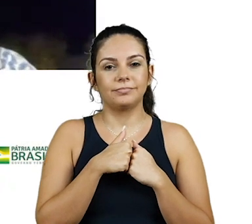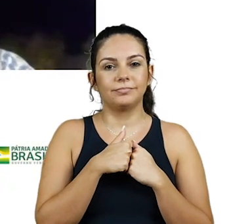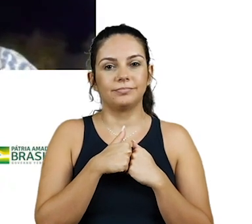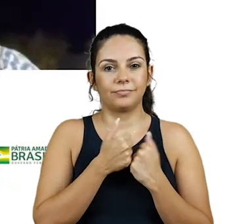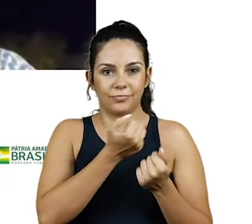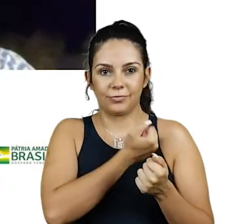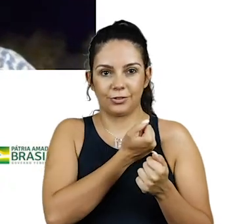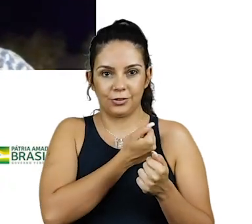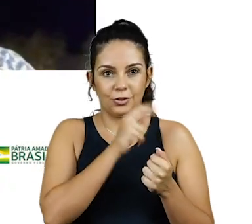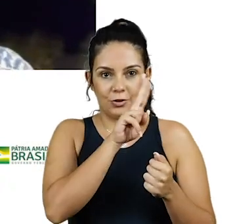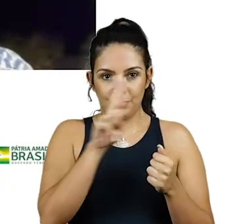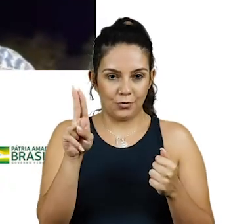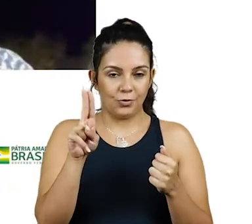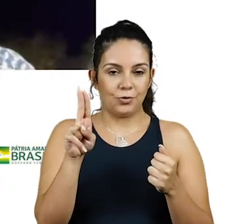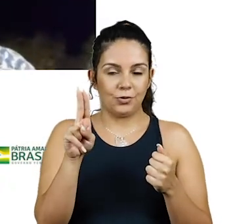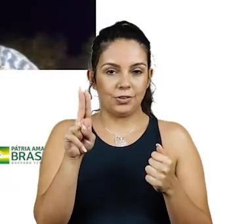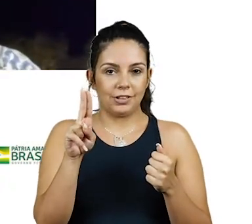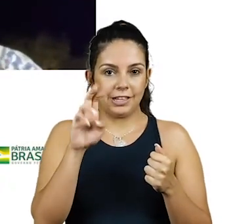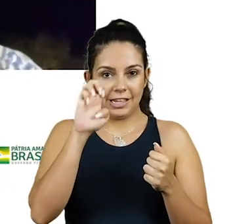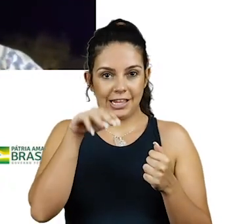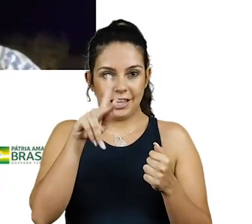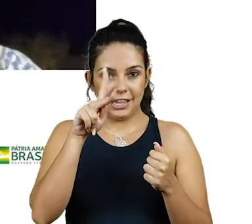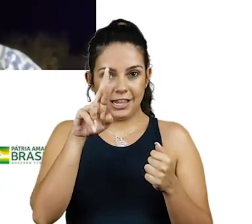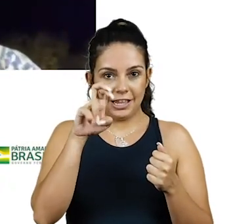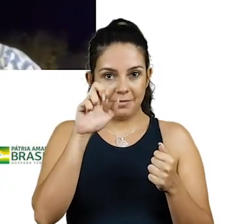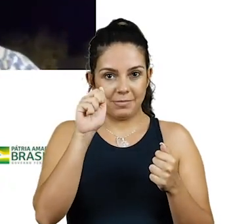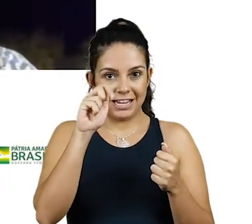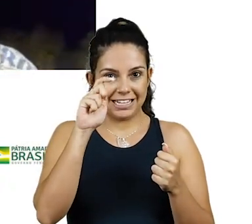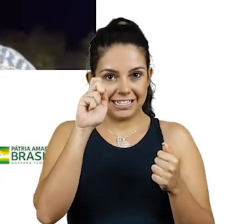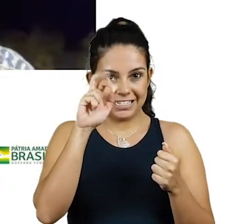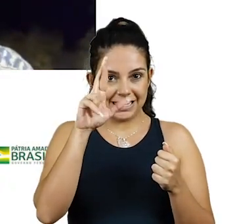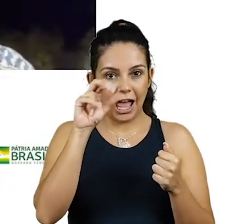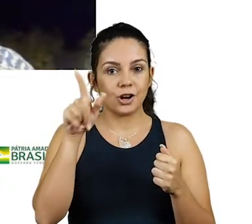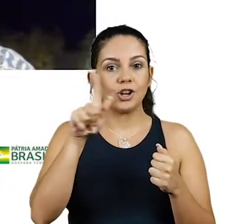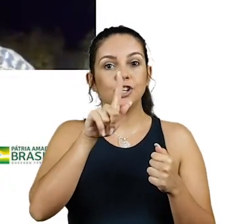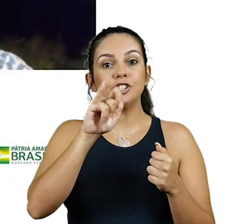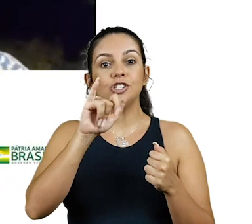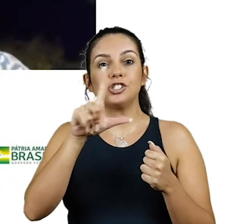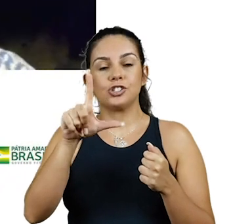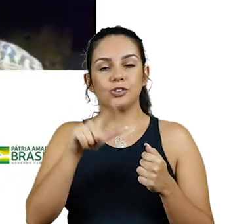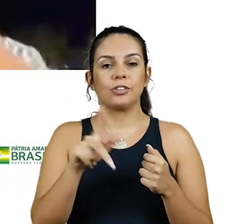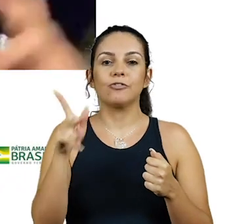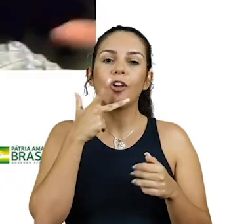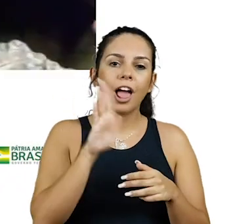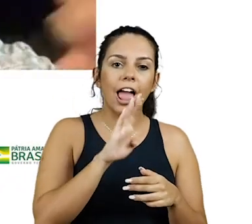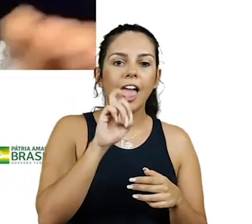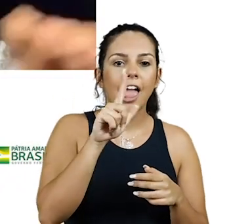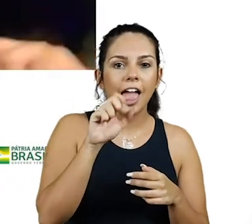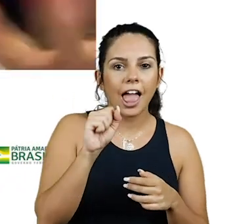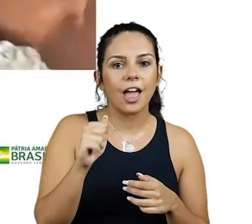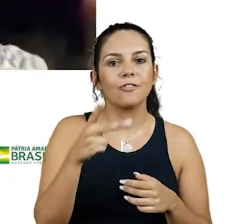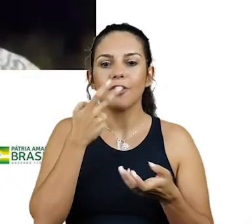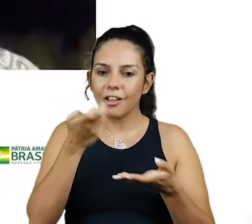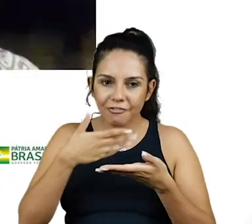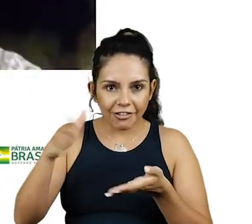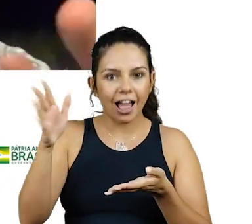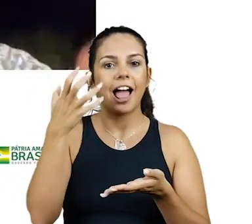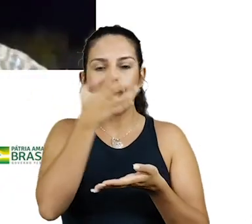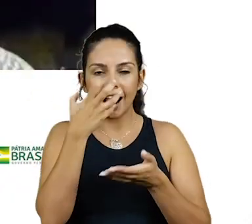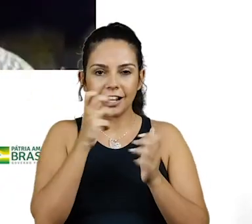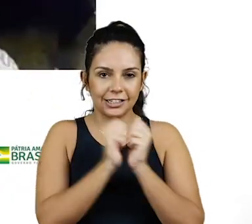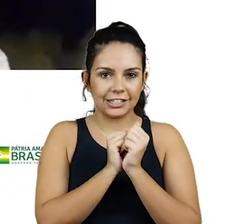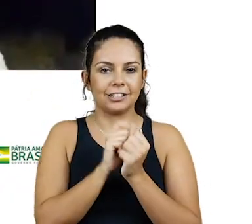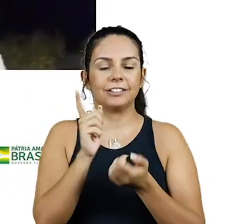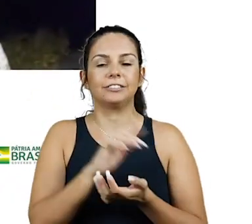não lembro o nome do empresário agora, era o empresário de Gil. Falei, Elza, Gil quer muito que você vá no show no Canecão,